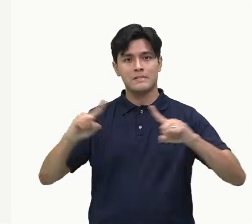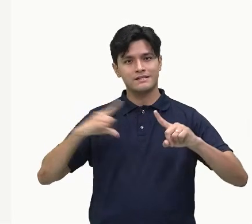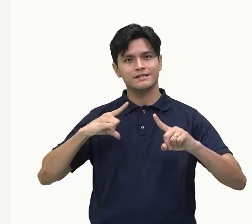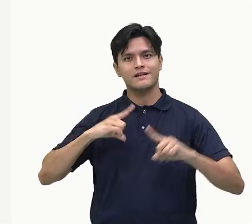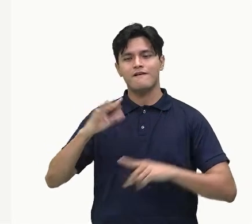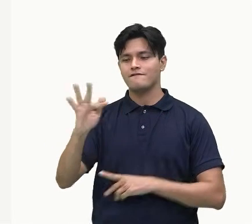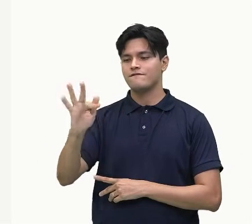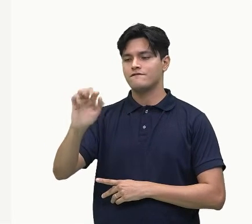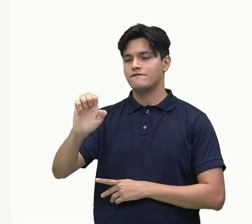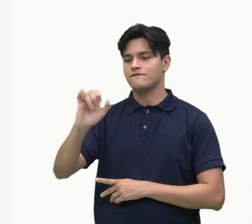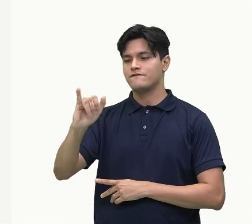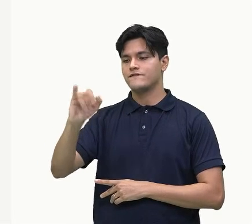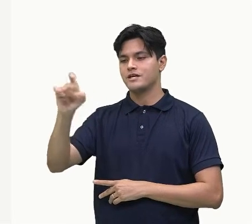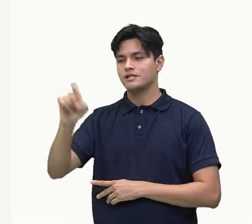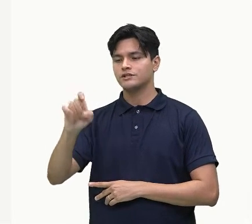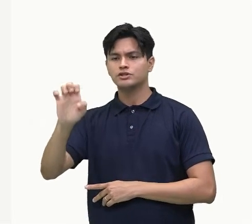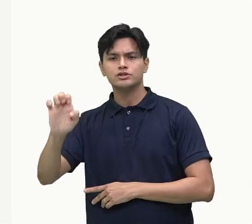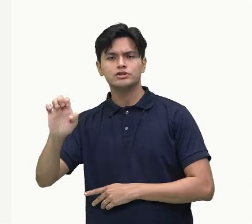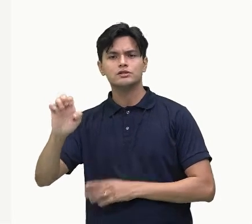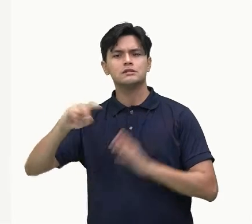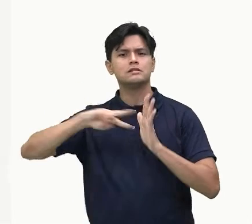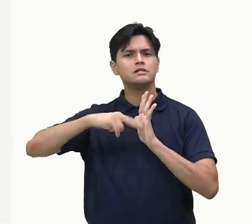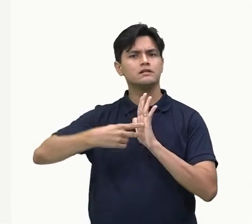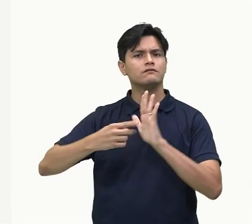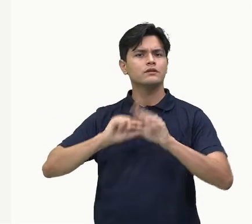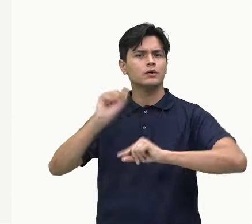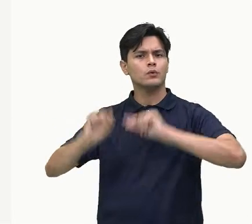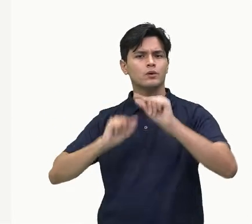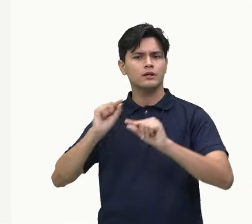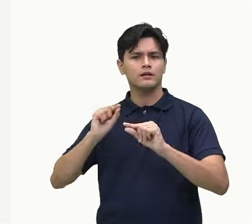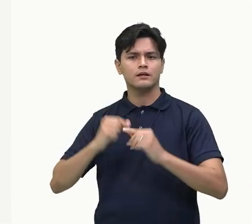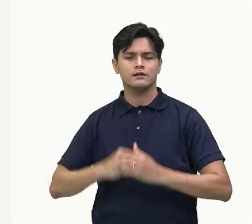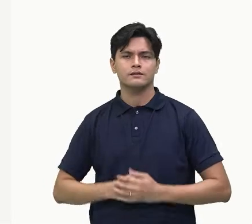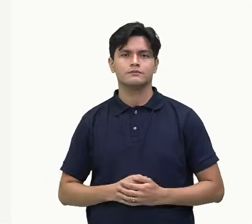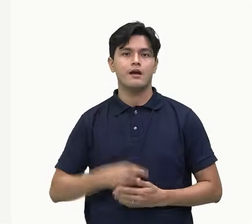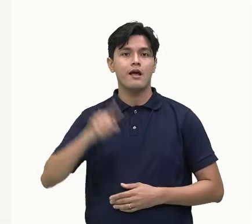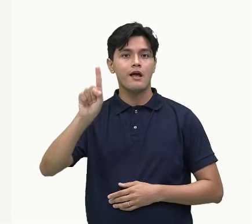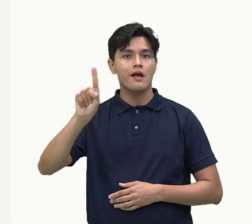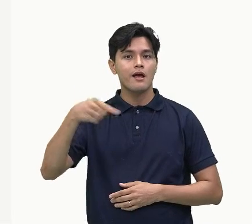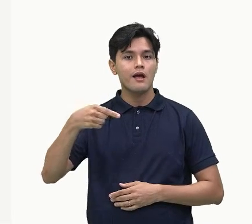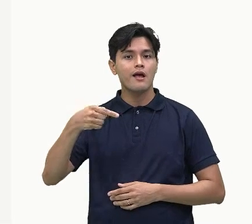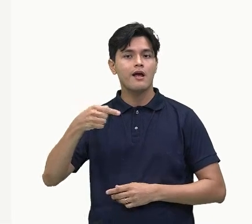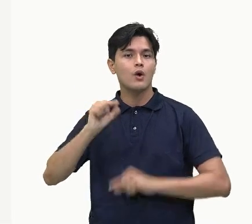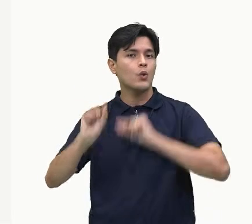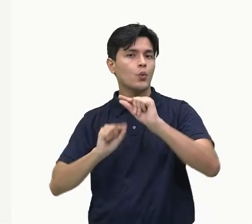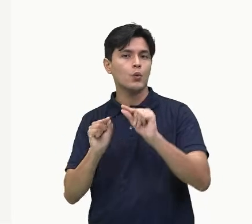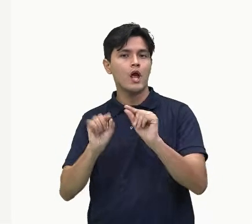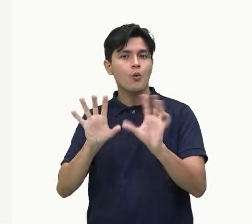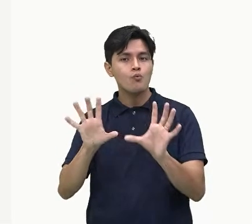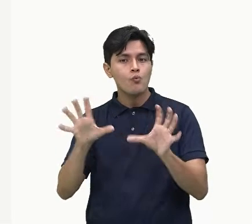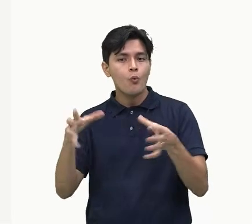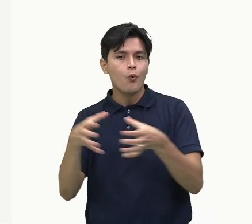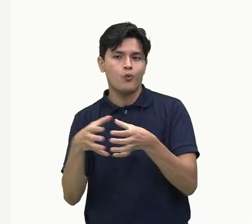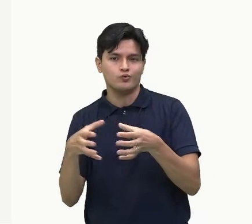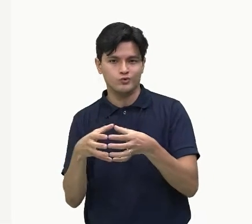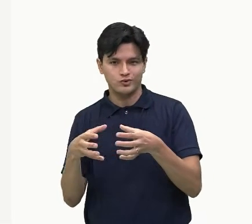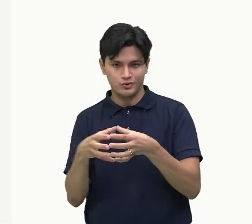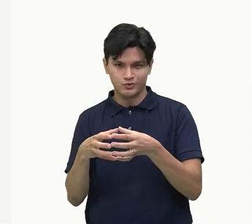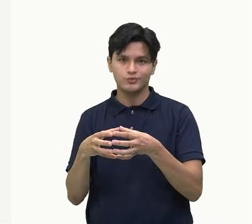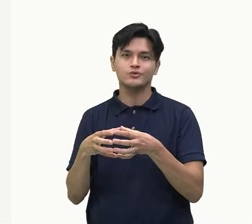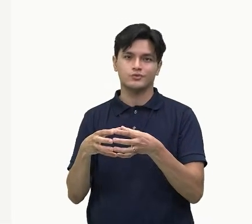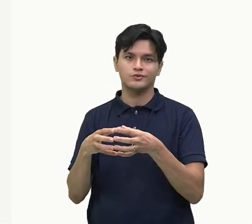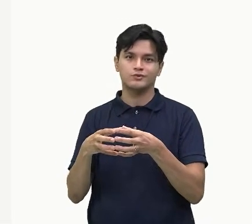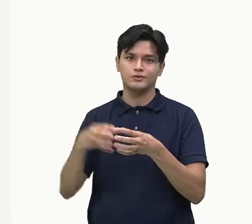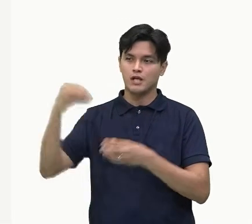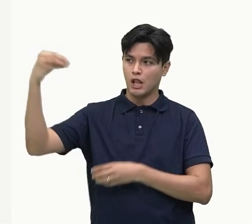luz. O que é um feixe de luz? Veja só, é um conjunto de infinitos raios de